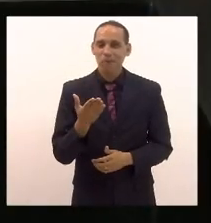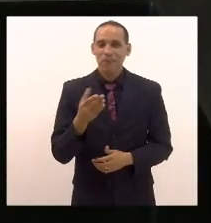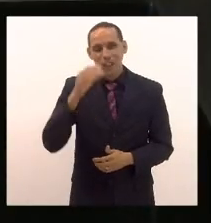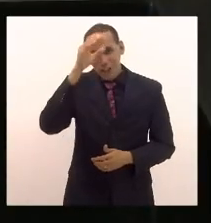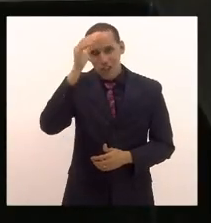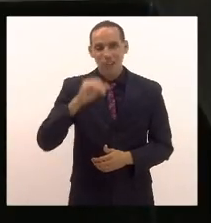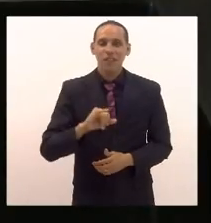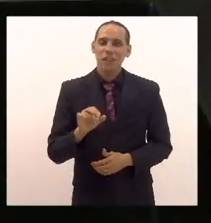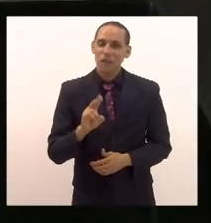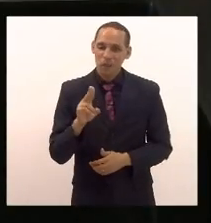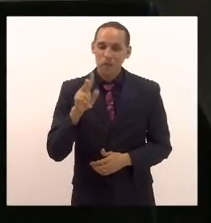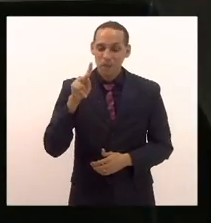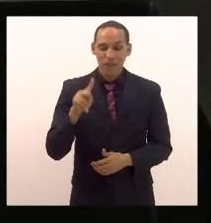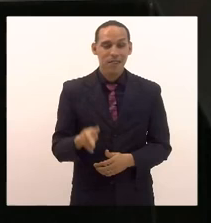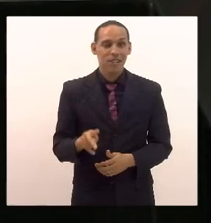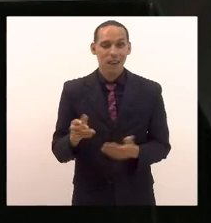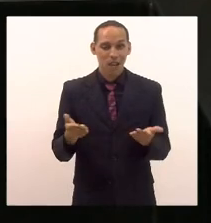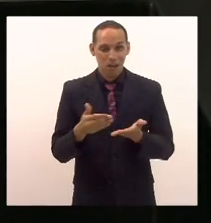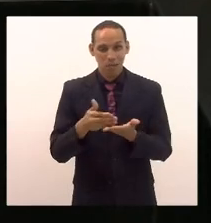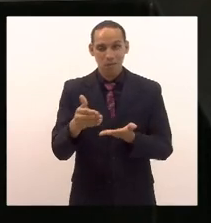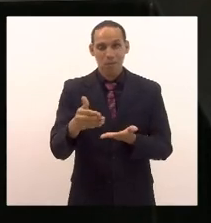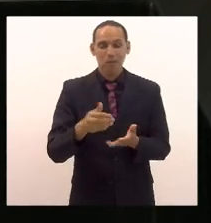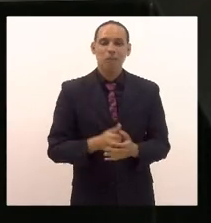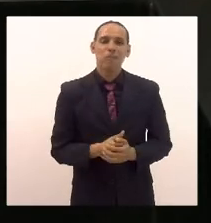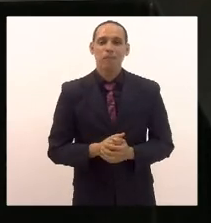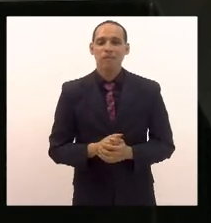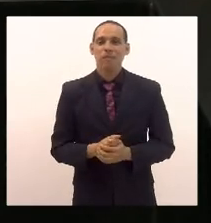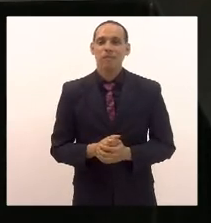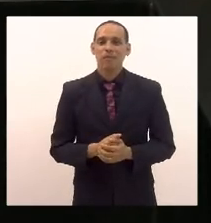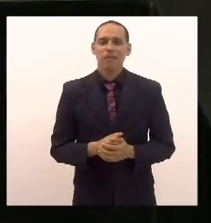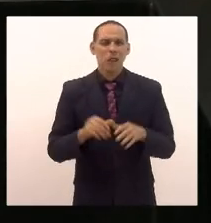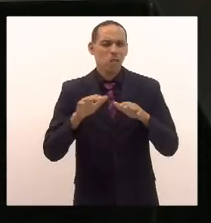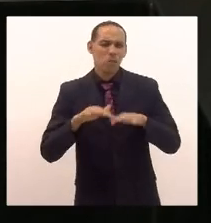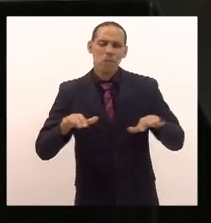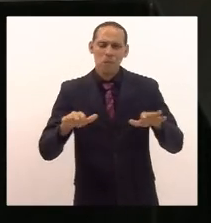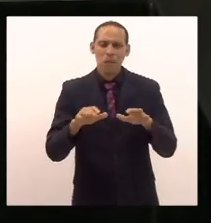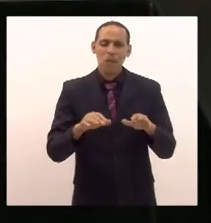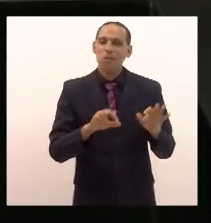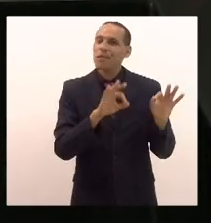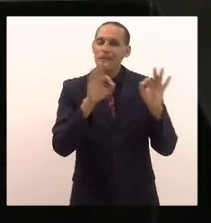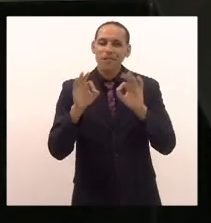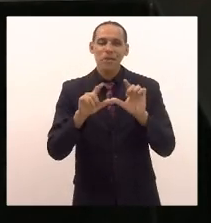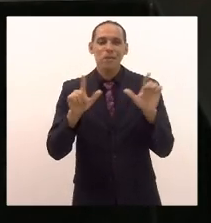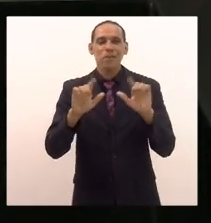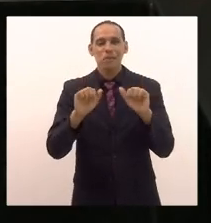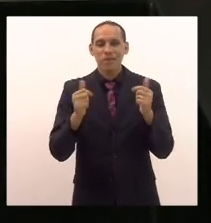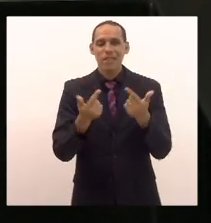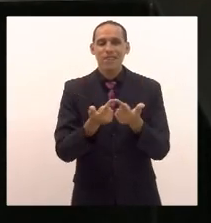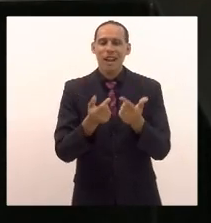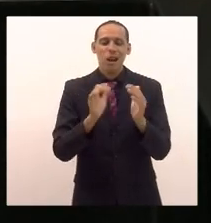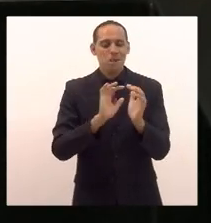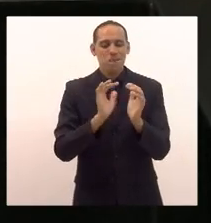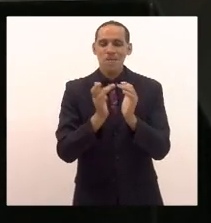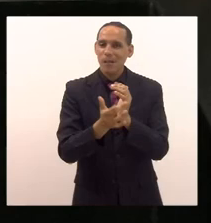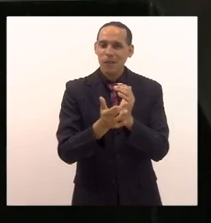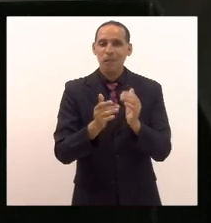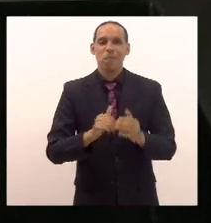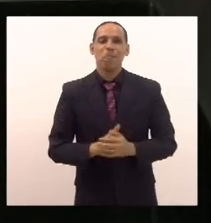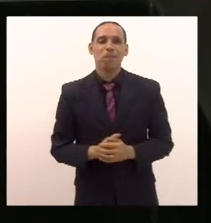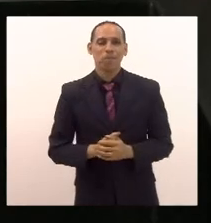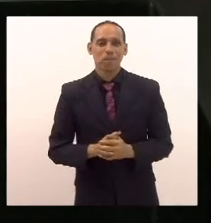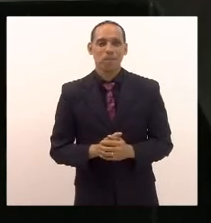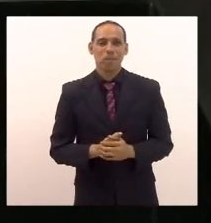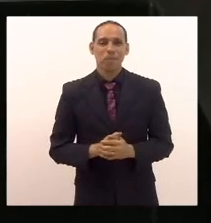tia Ju que Preside o expediente inicial a todos aqueles que nos acompanham pela TV alerj redes sociais